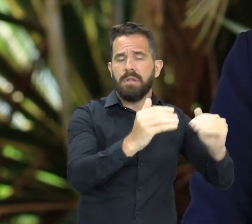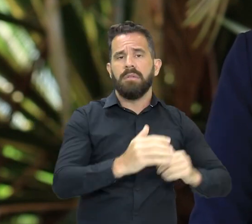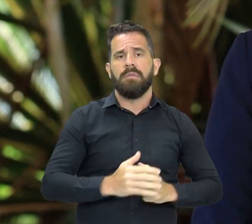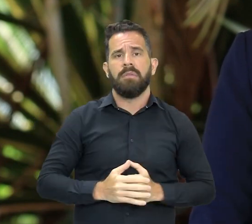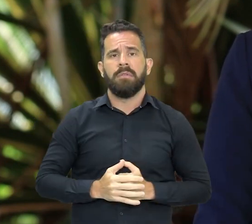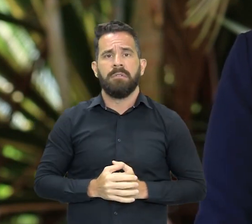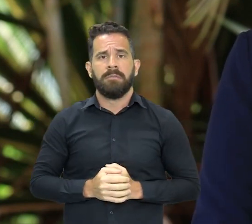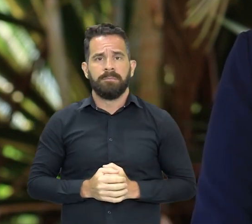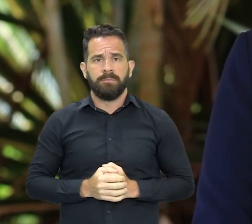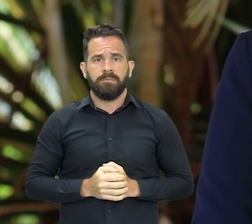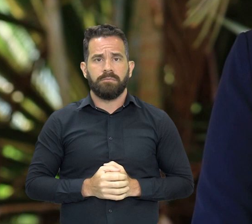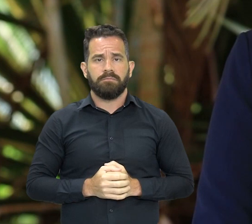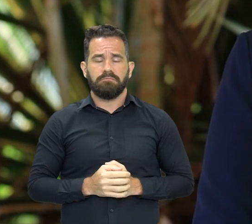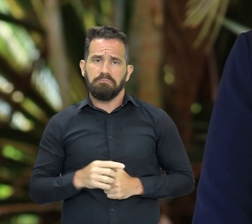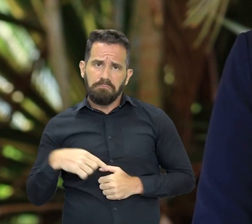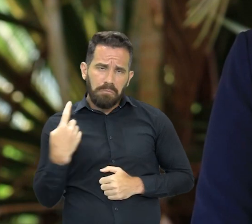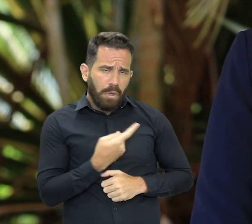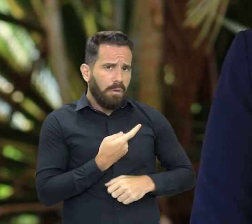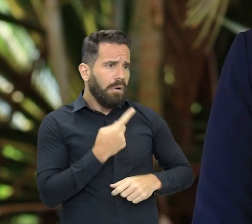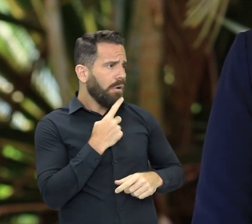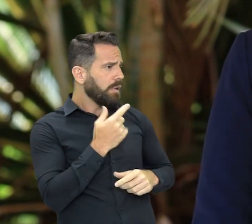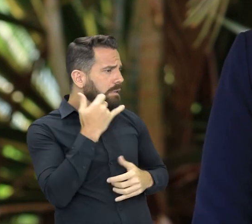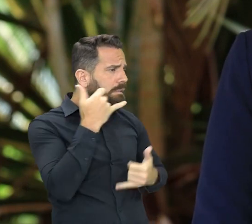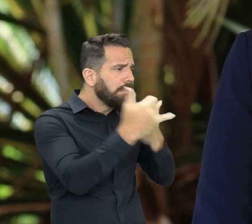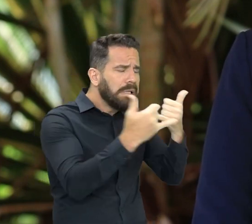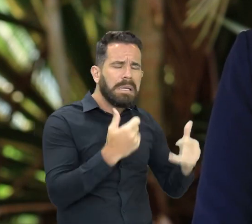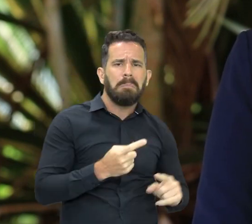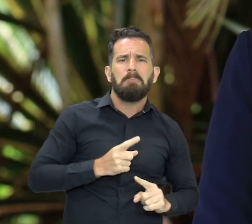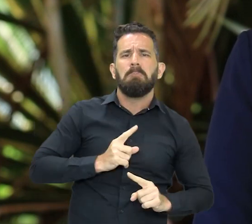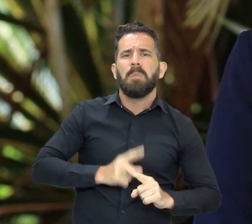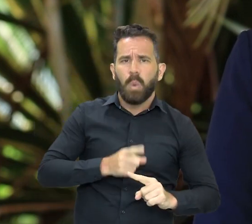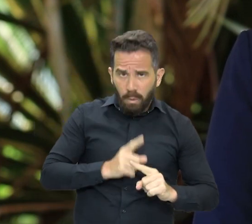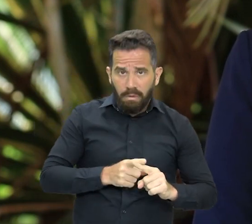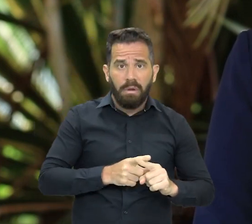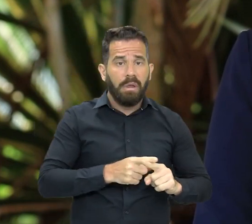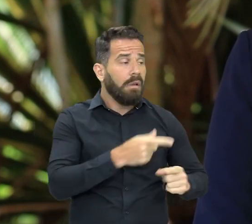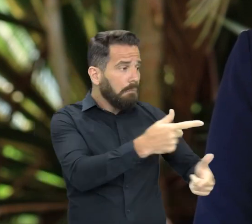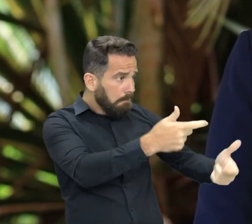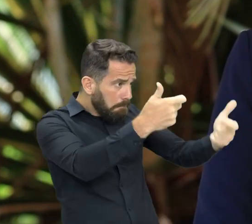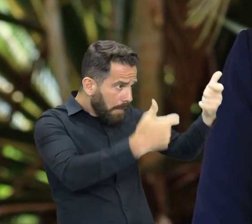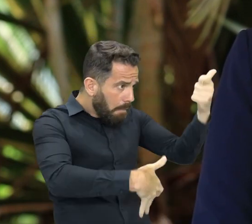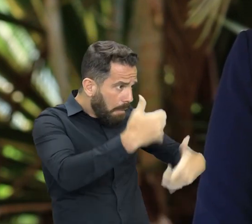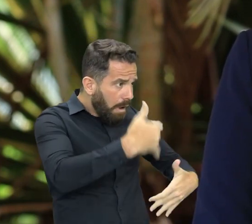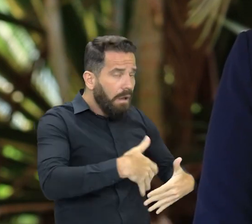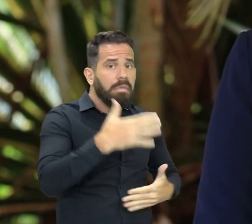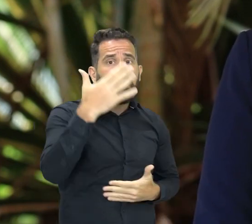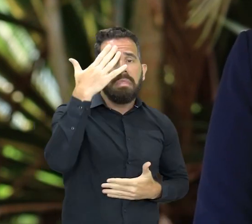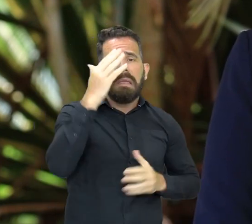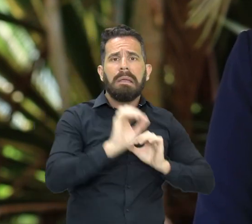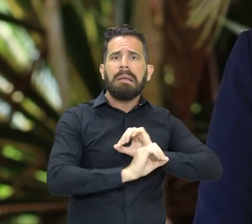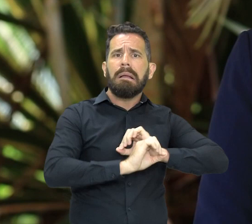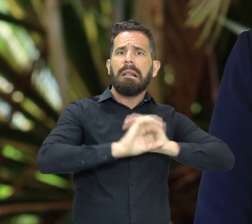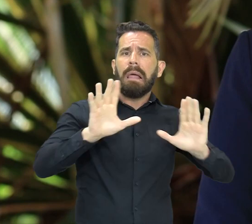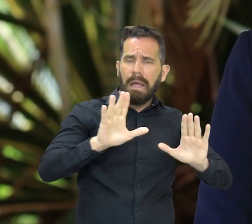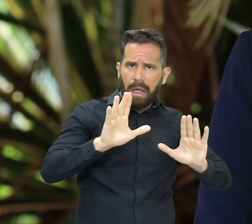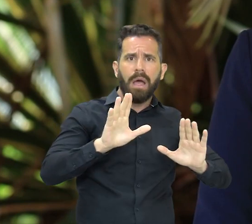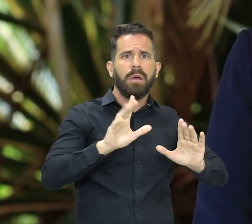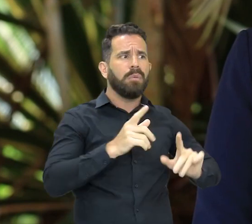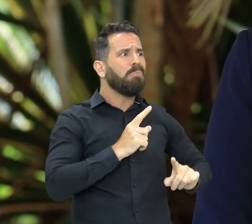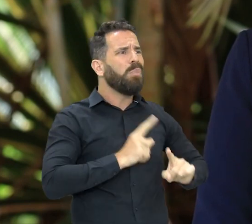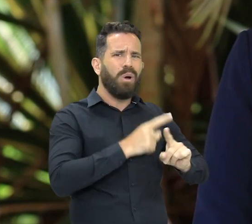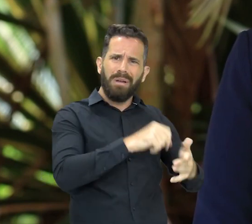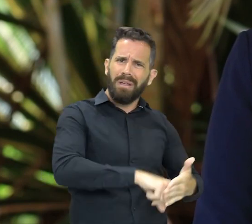níveis, né, que se encontrassem, para que a gente pudesse entender um pouco dessa realidade e, inclusive,